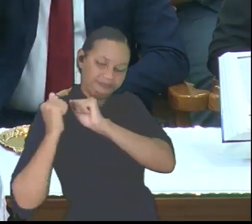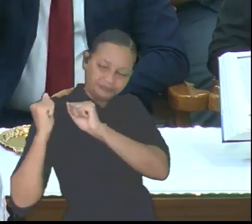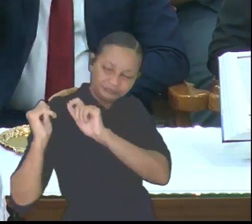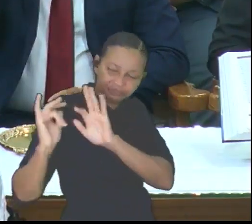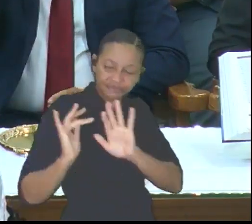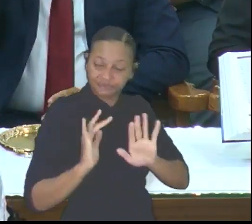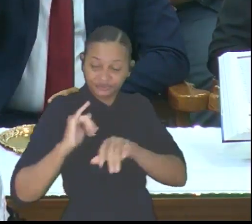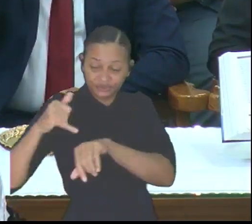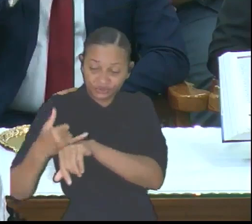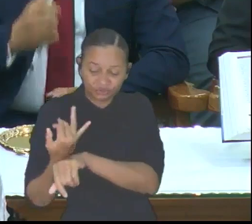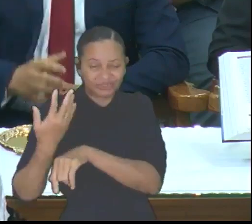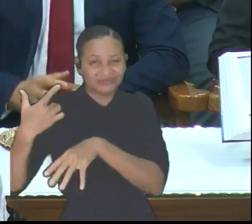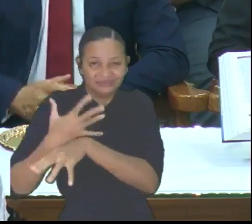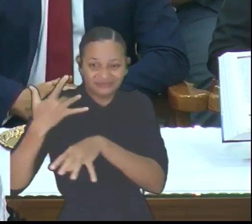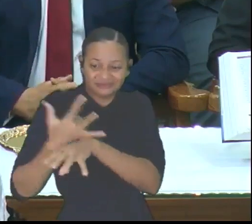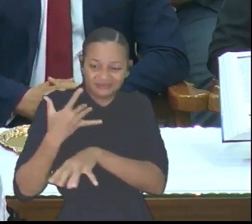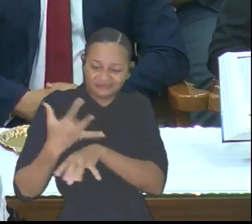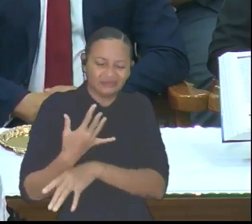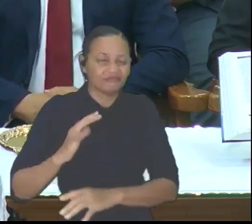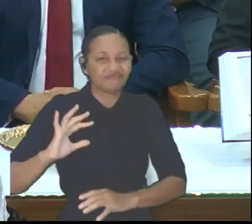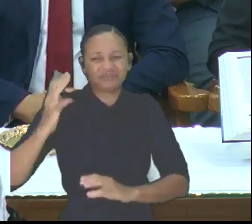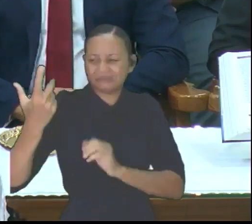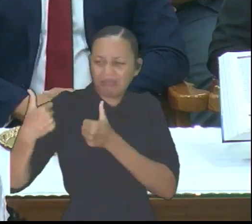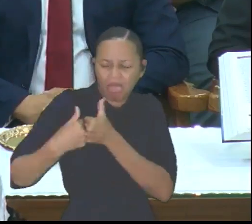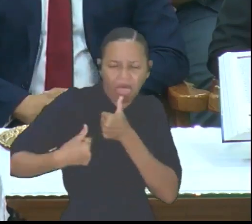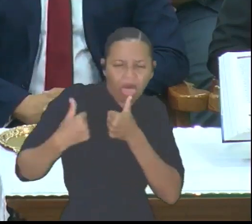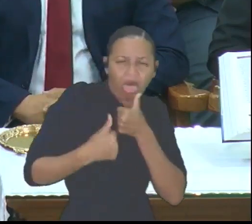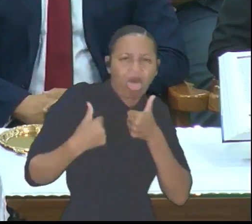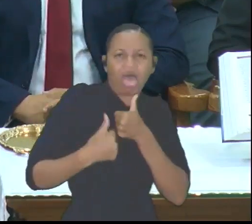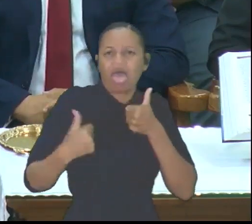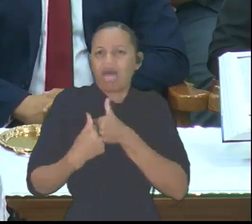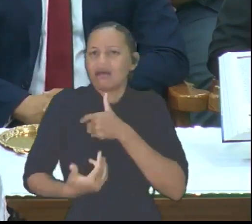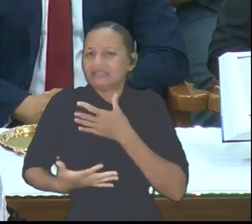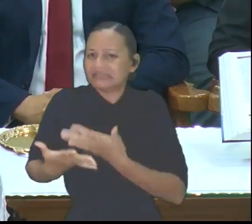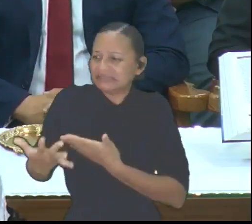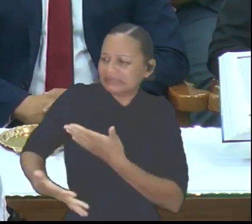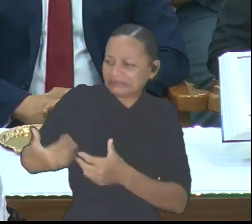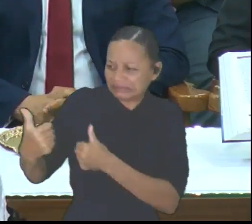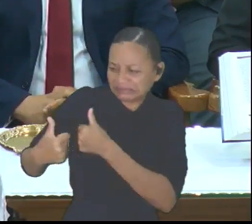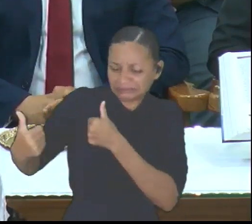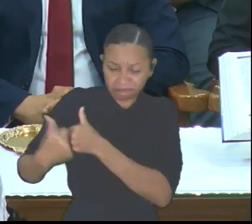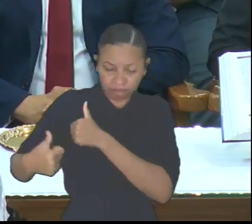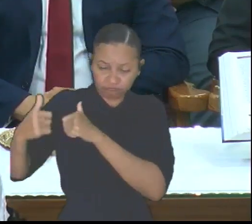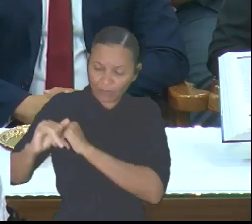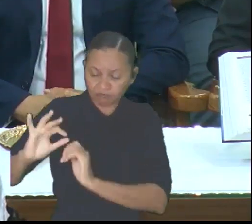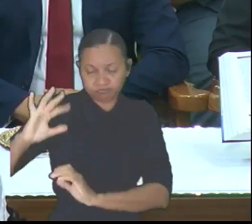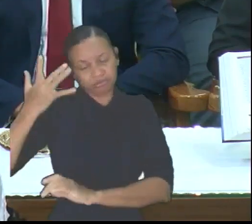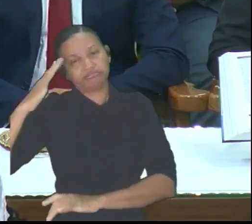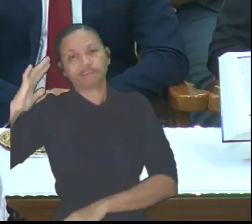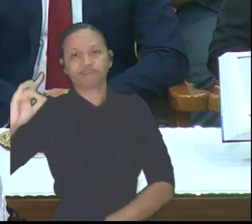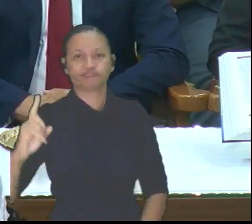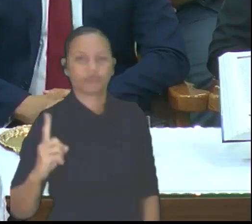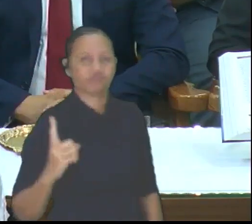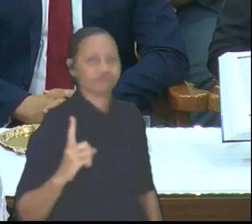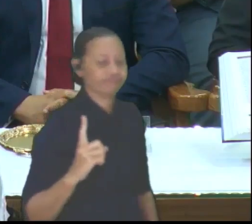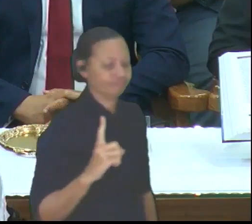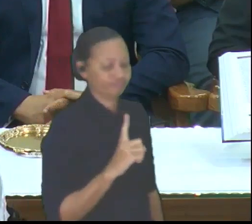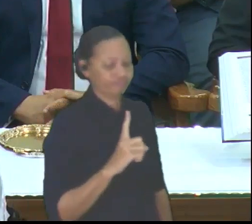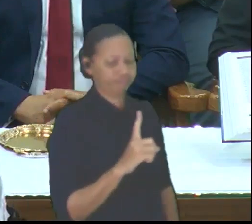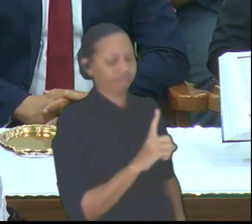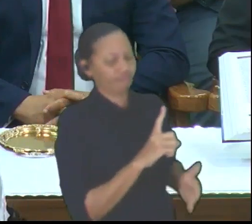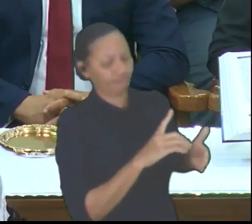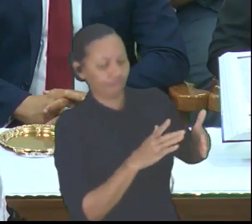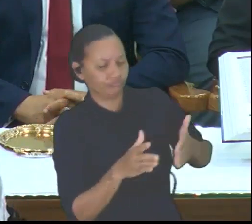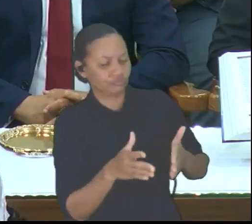de Jerusalém por conta da perseguição que estava muito, muito grande e foi para o Jordão, para um